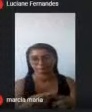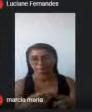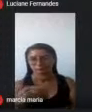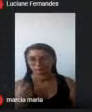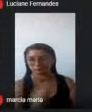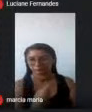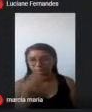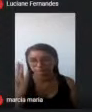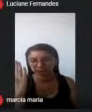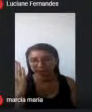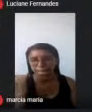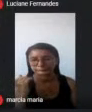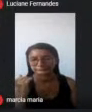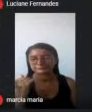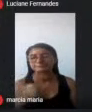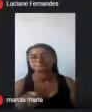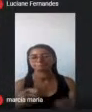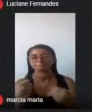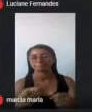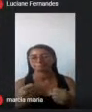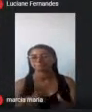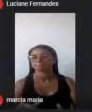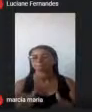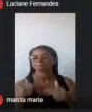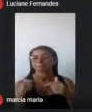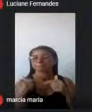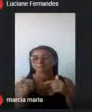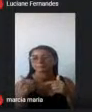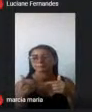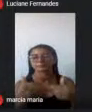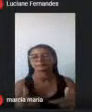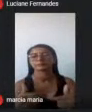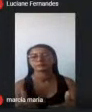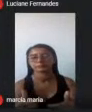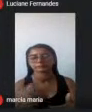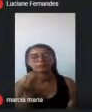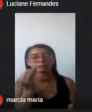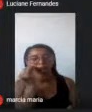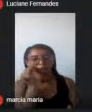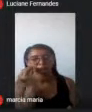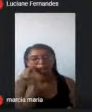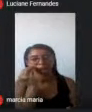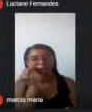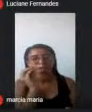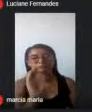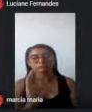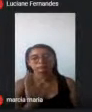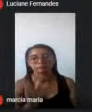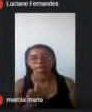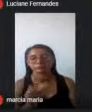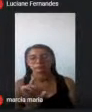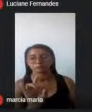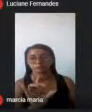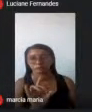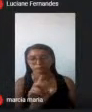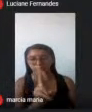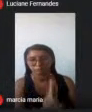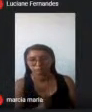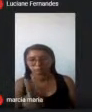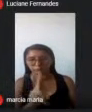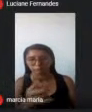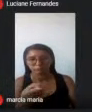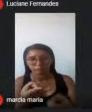uma lacuna, um desafio, isso aí já foi comprovado, que apenas o uso do preservativo se